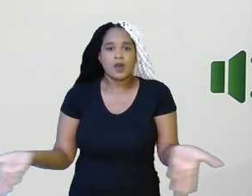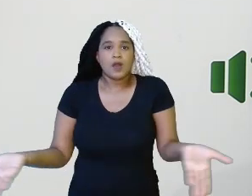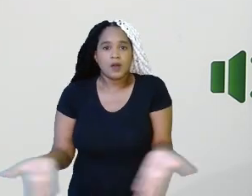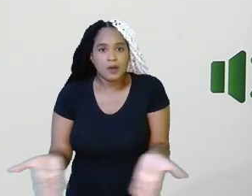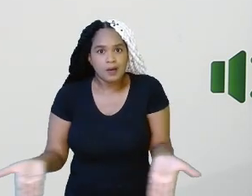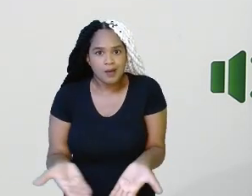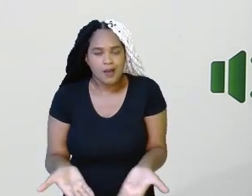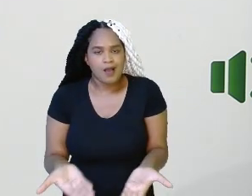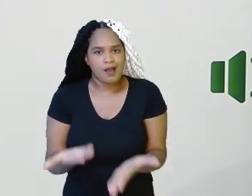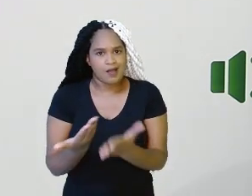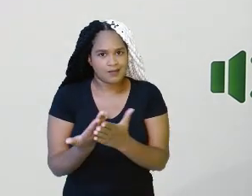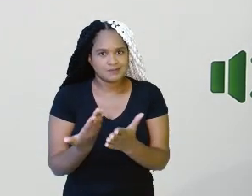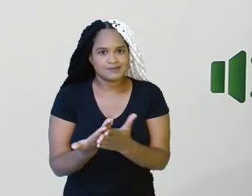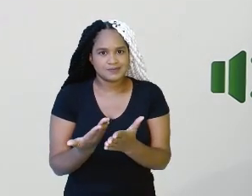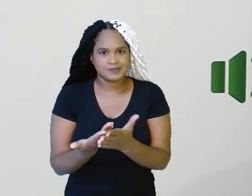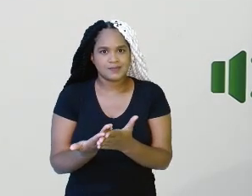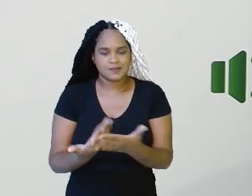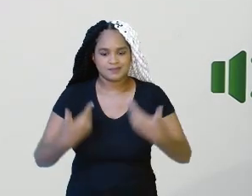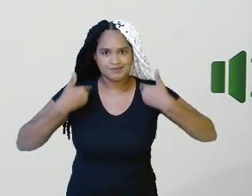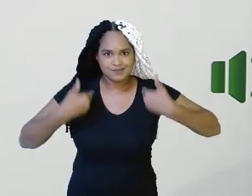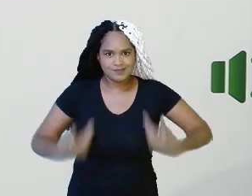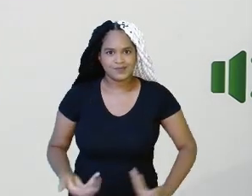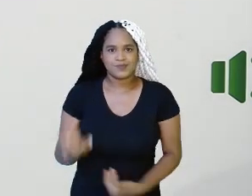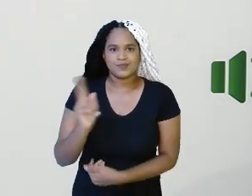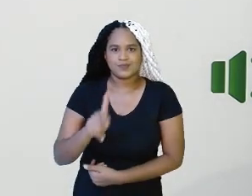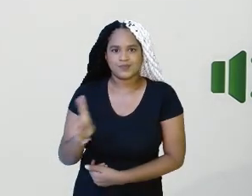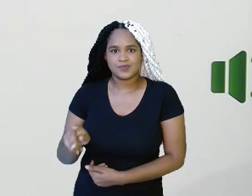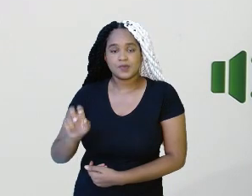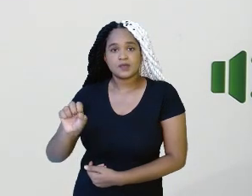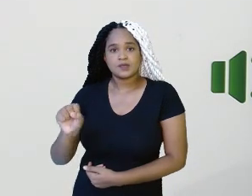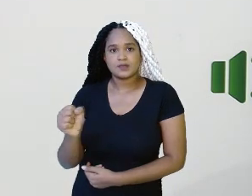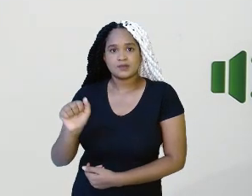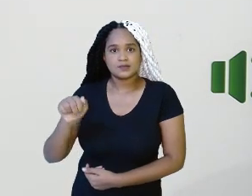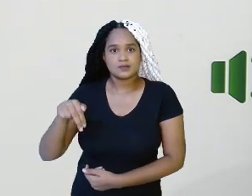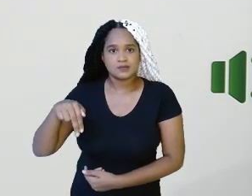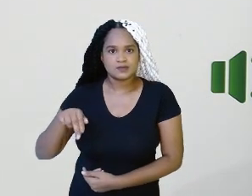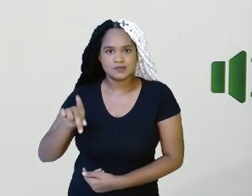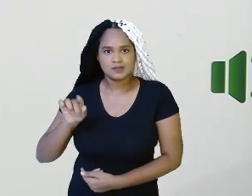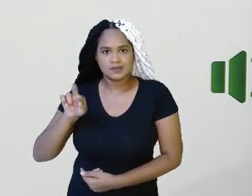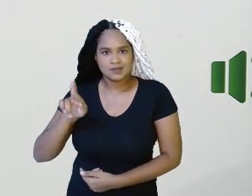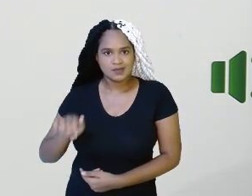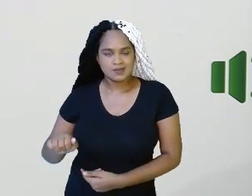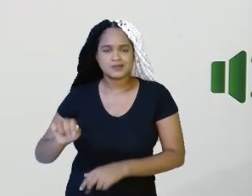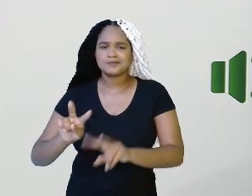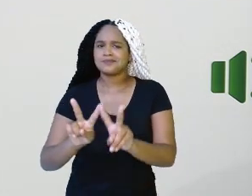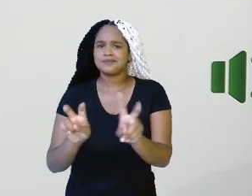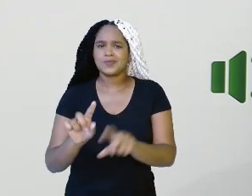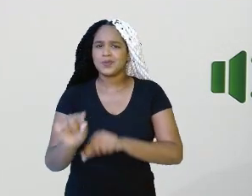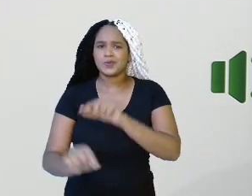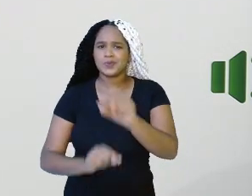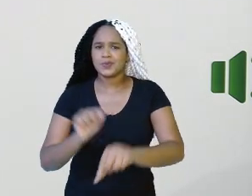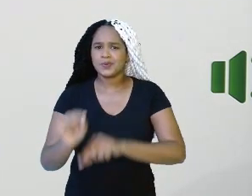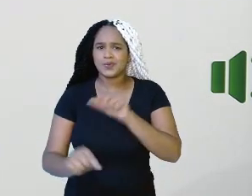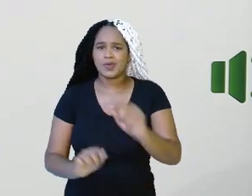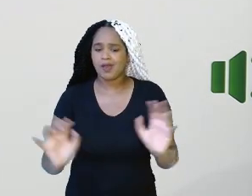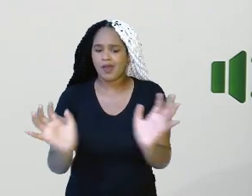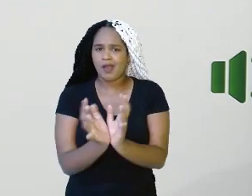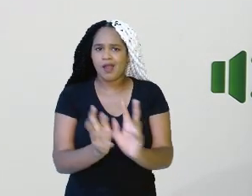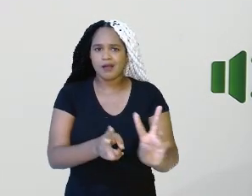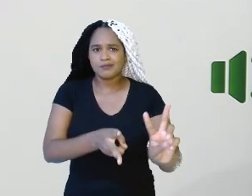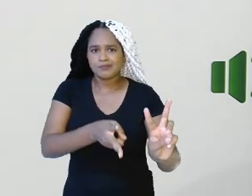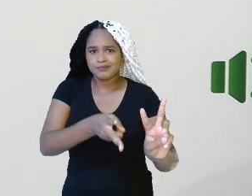nossa aula de hoje, comigo agora, a professora Sandra Duarte, a gente vai falar um pouquinho sobre os